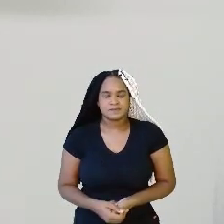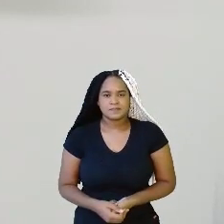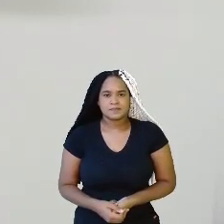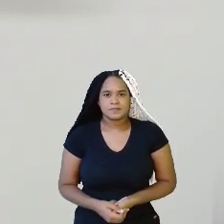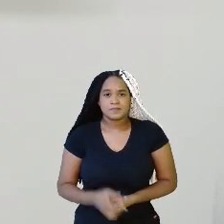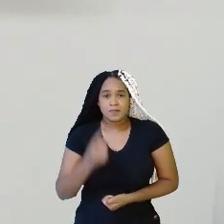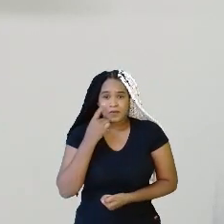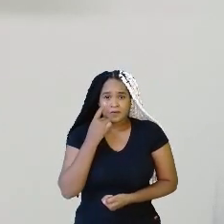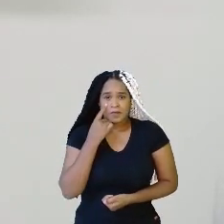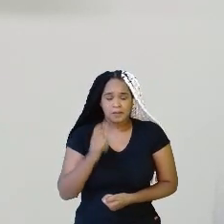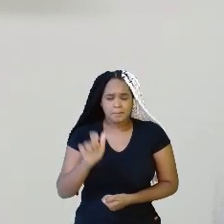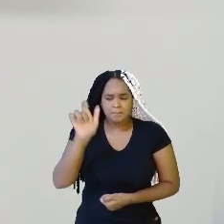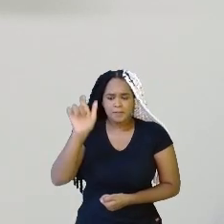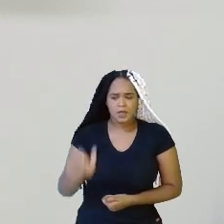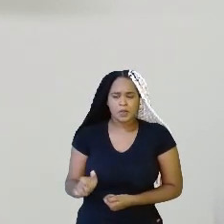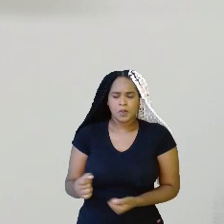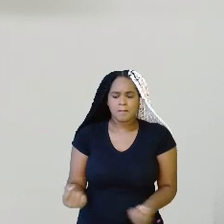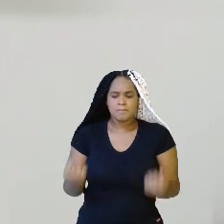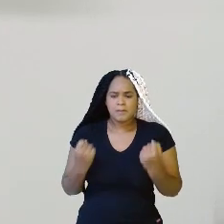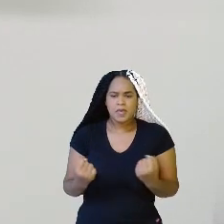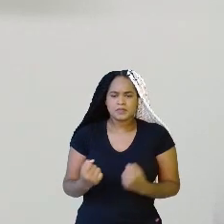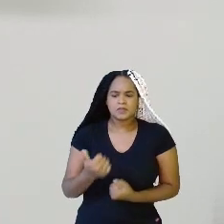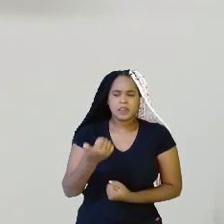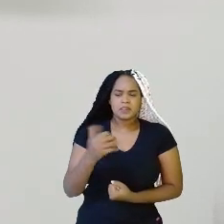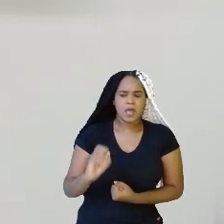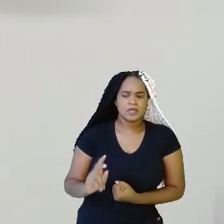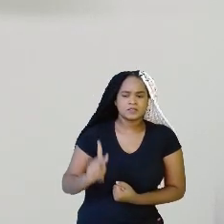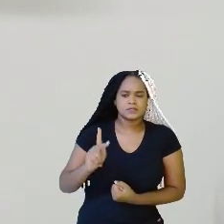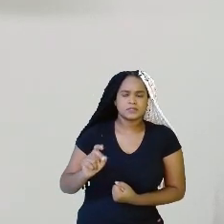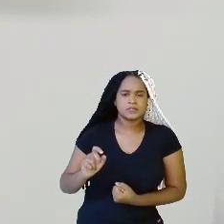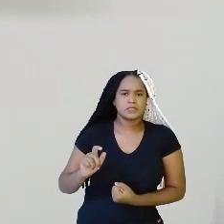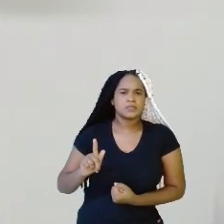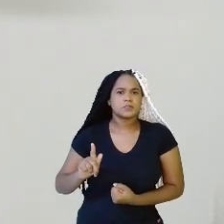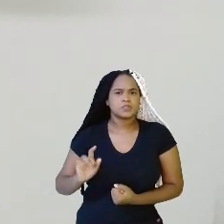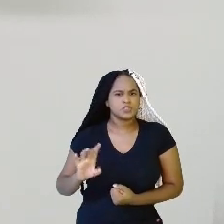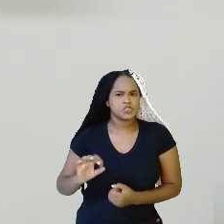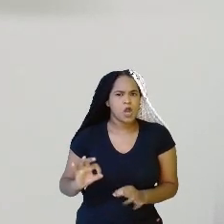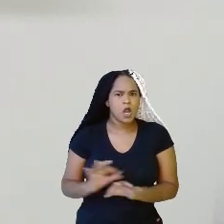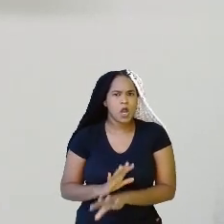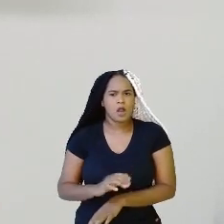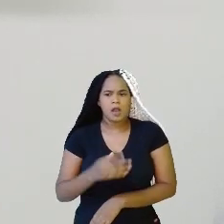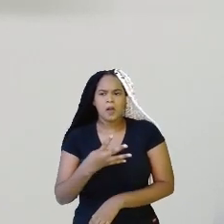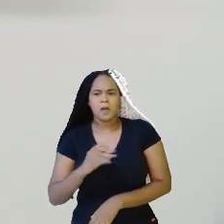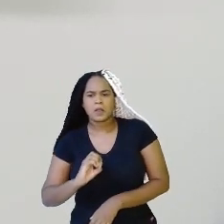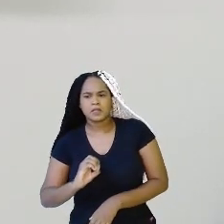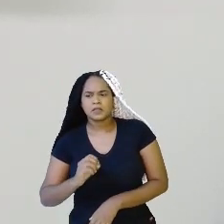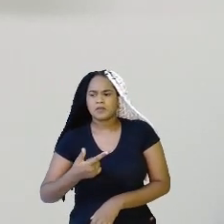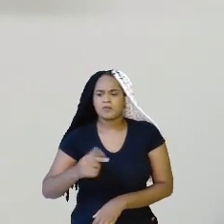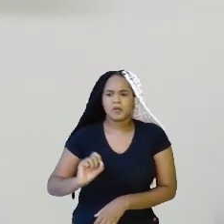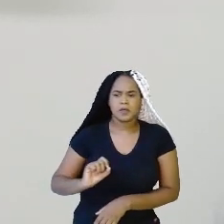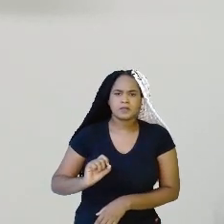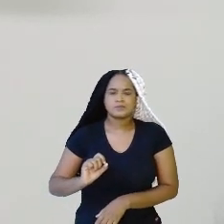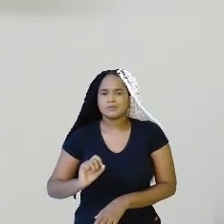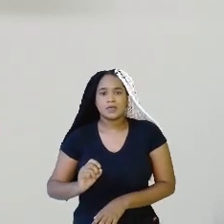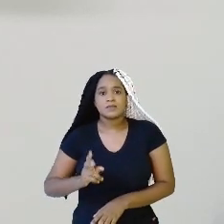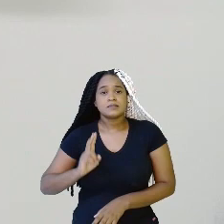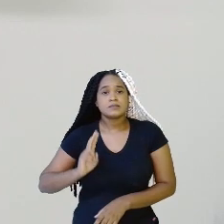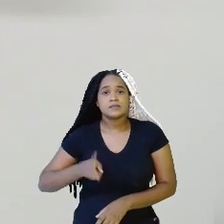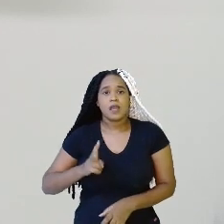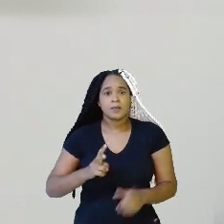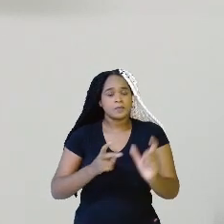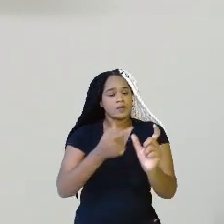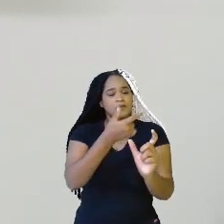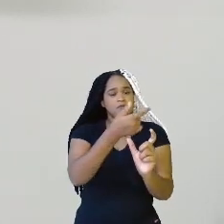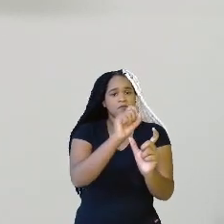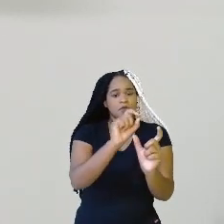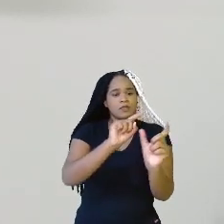Dificilmente uma pessoa vai ter só 10 quilos, só 20 quilos, 30, 40. Sempre vai existir